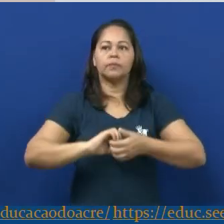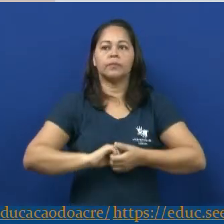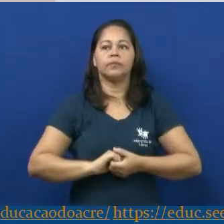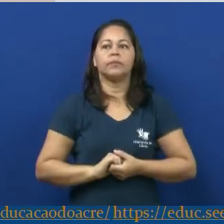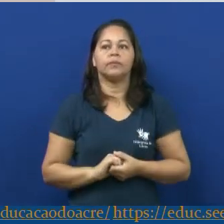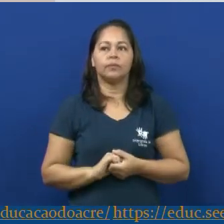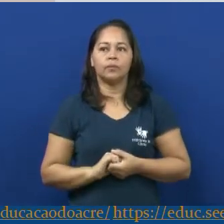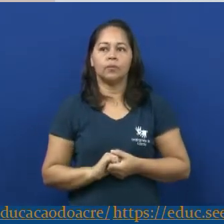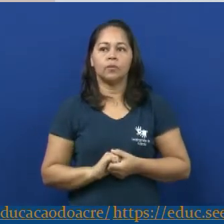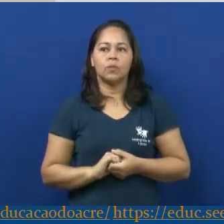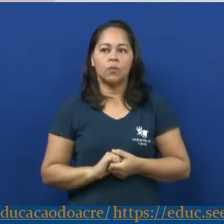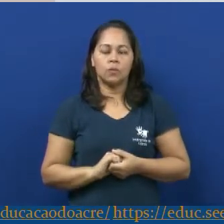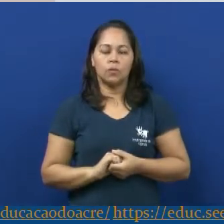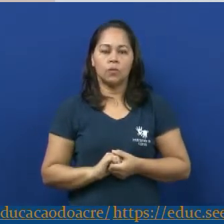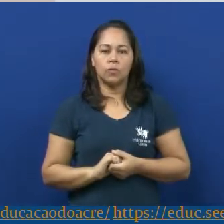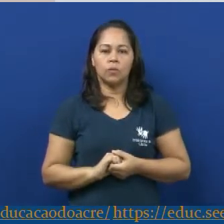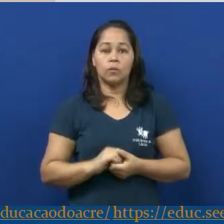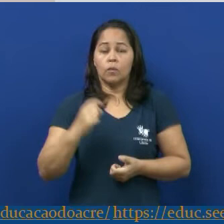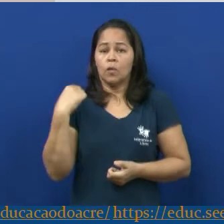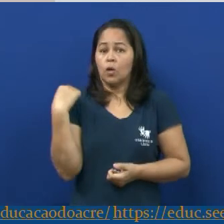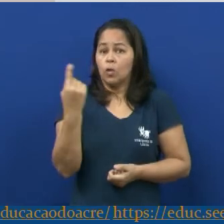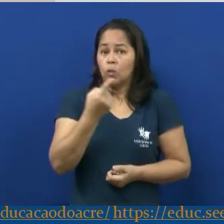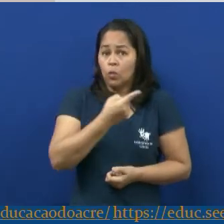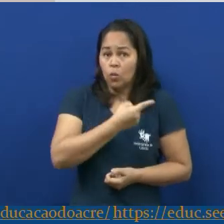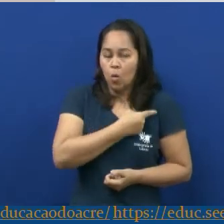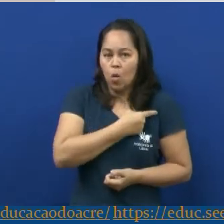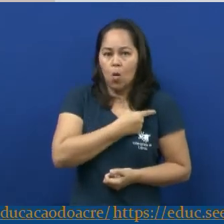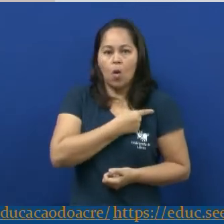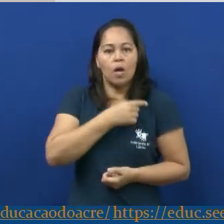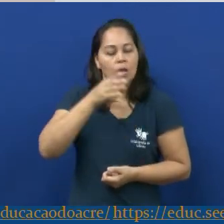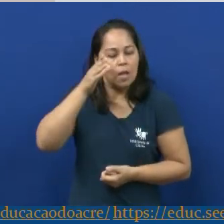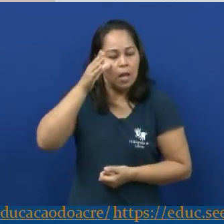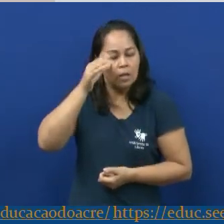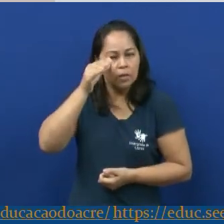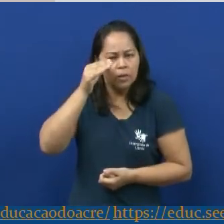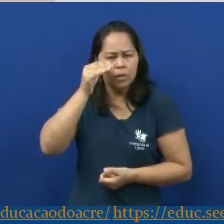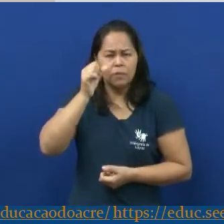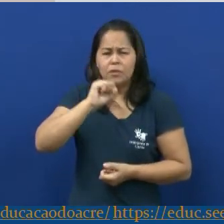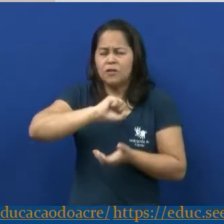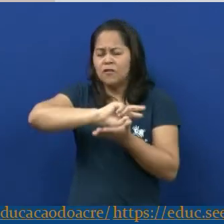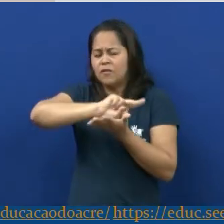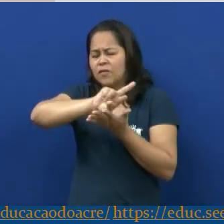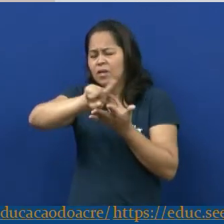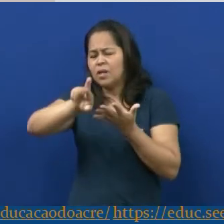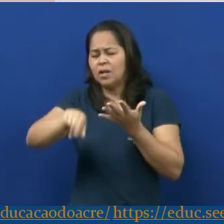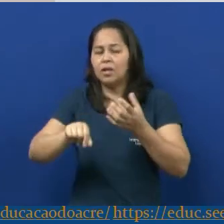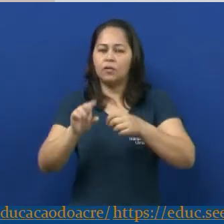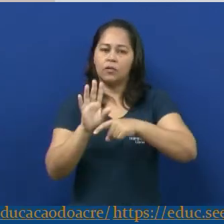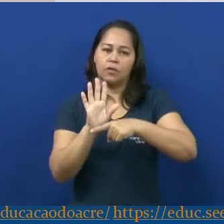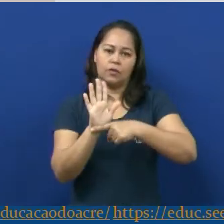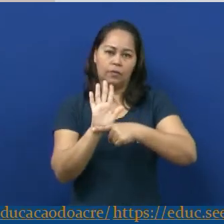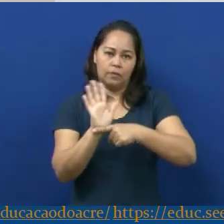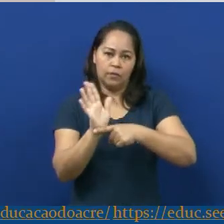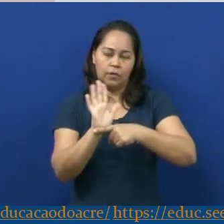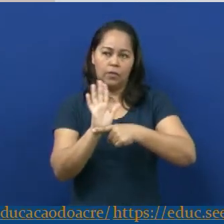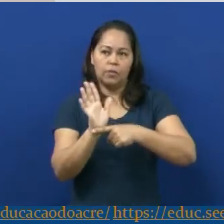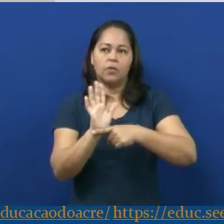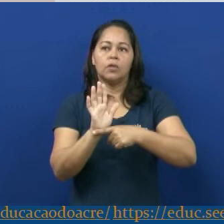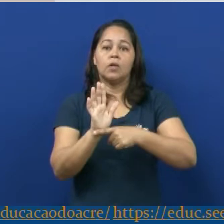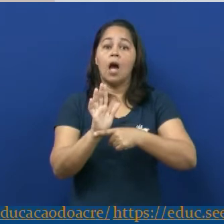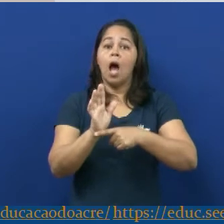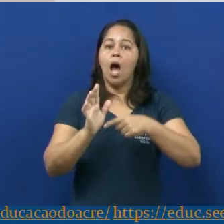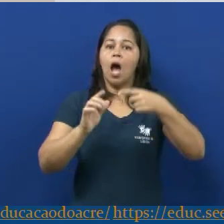have what many filmes nós assistimos muitos filmes dependente